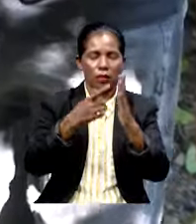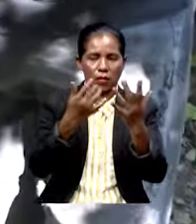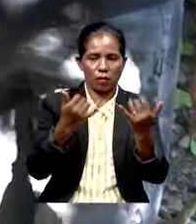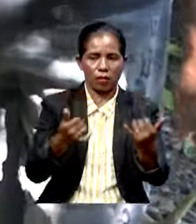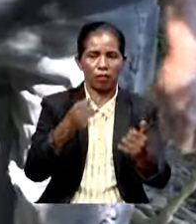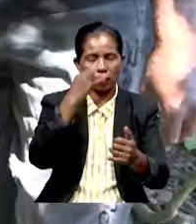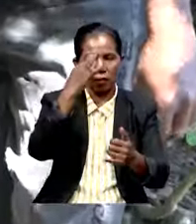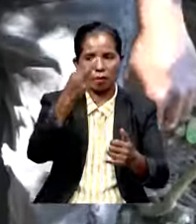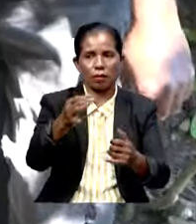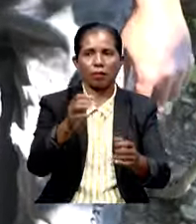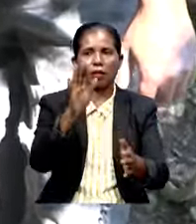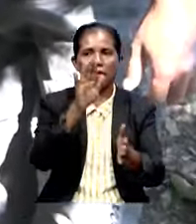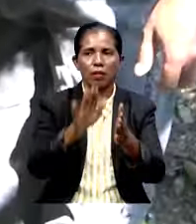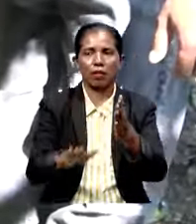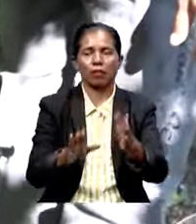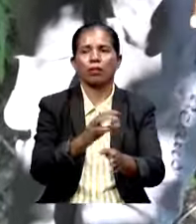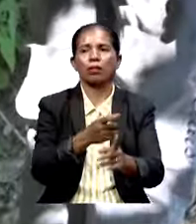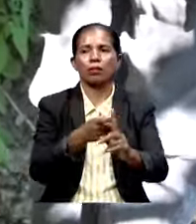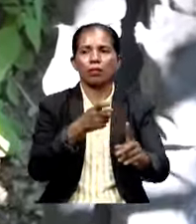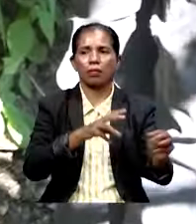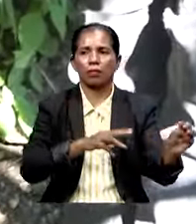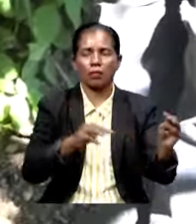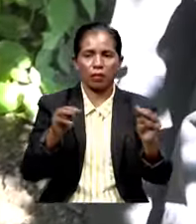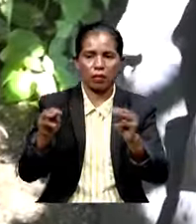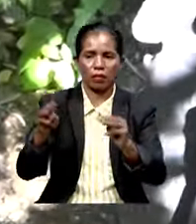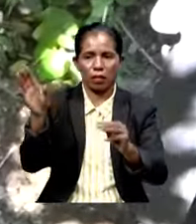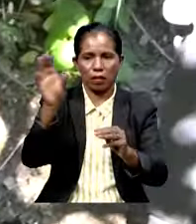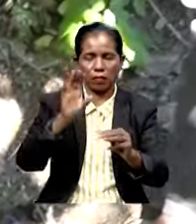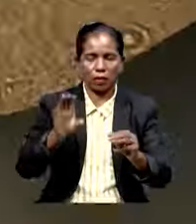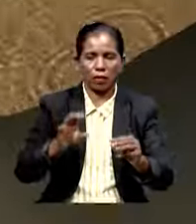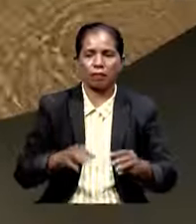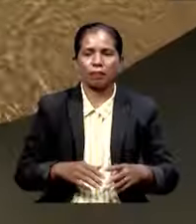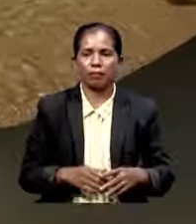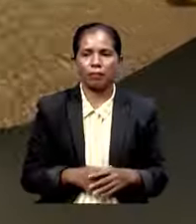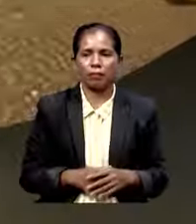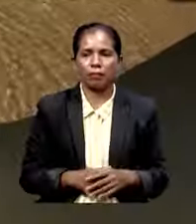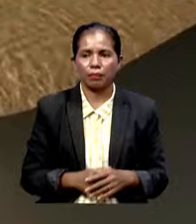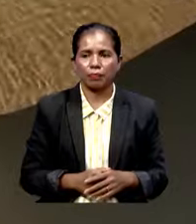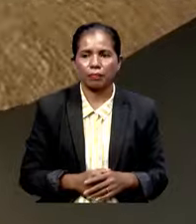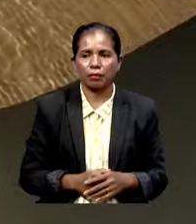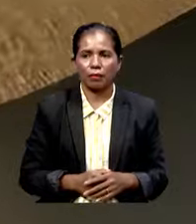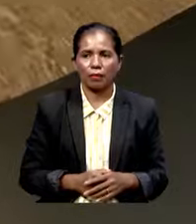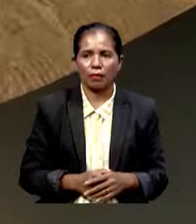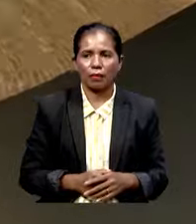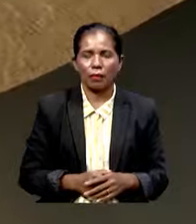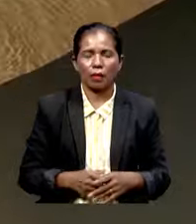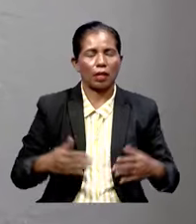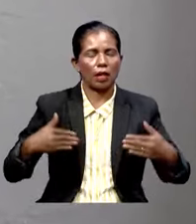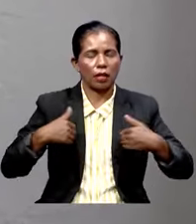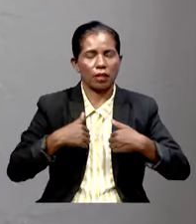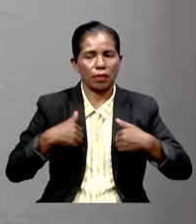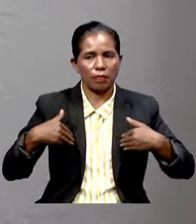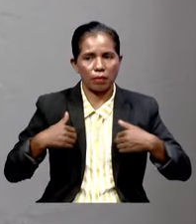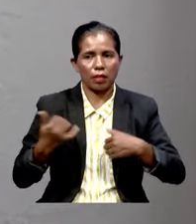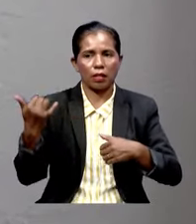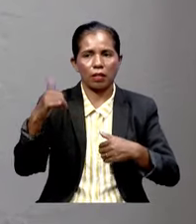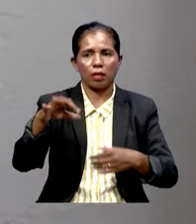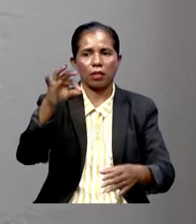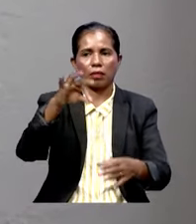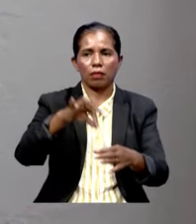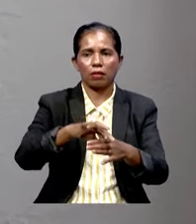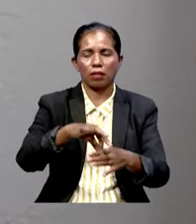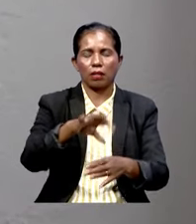nu neba oin bele reduz impacto husi mudança climática. Animal fui sira, sira makuda ai